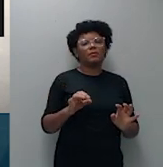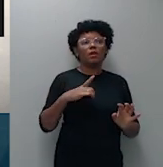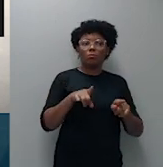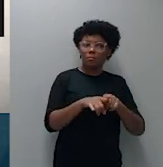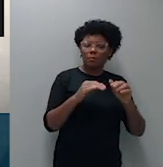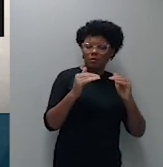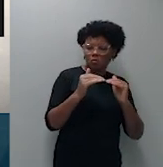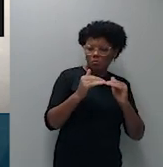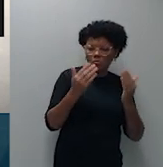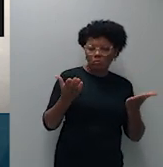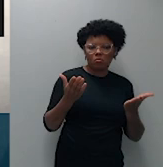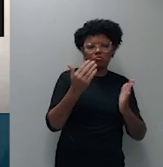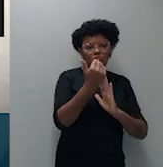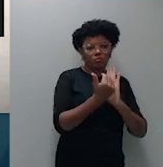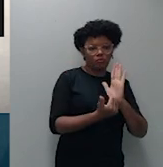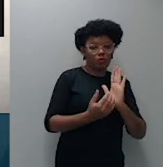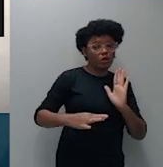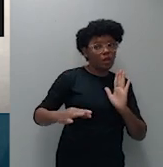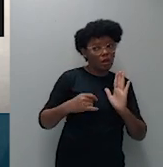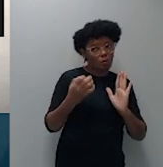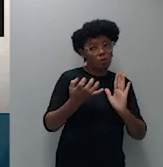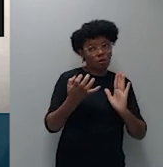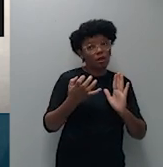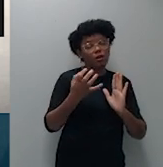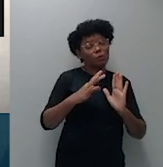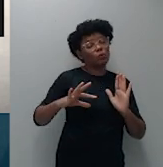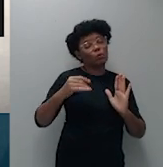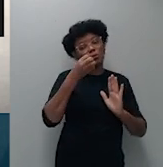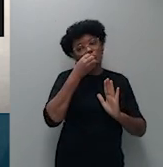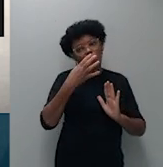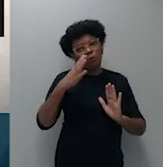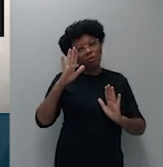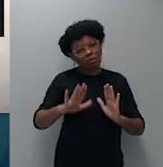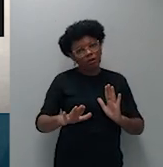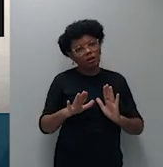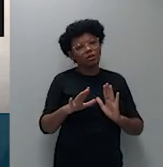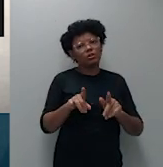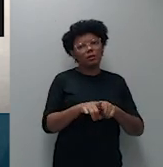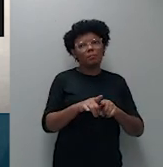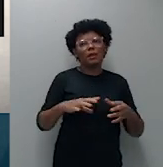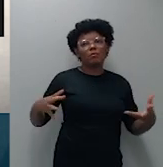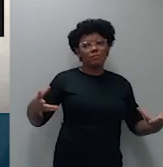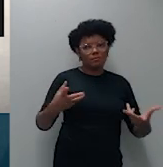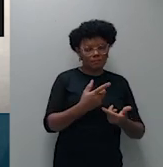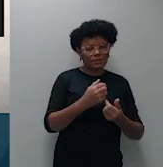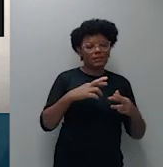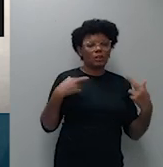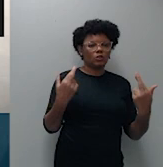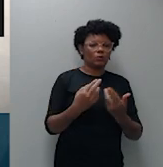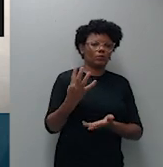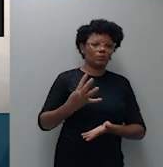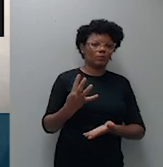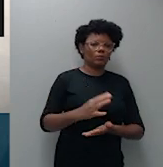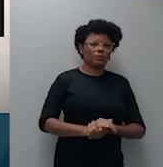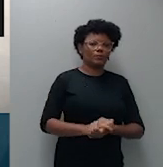estou de acordo com os votos de vista e desejo a todos uma excelente tarde e uma exceção